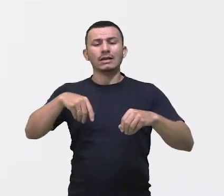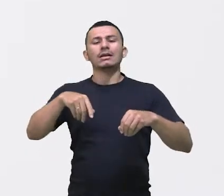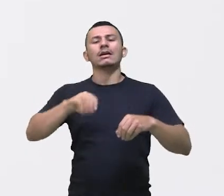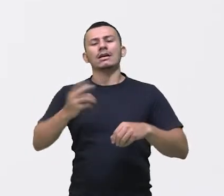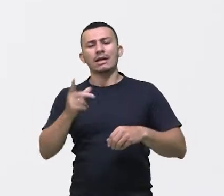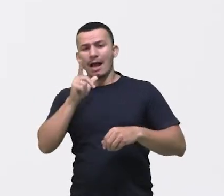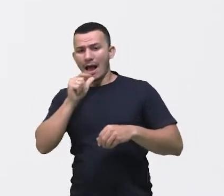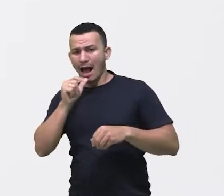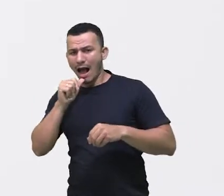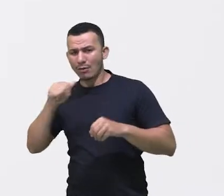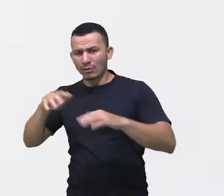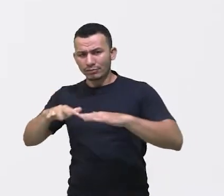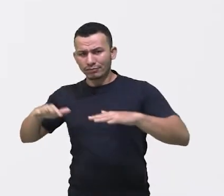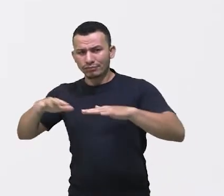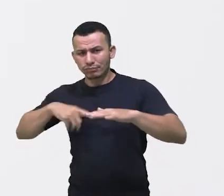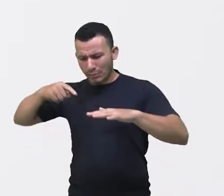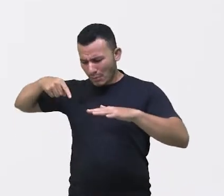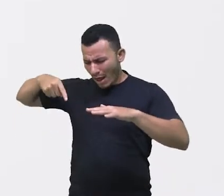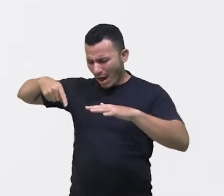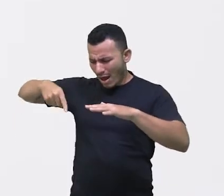lá embaixo mesmo,